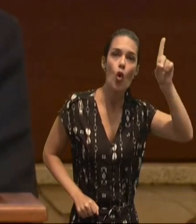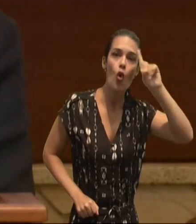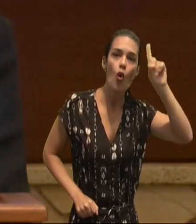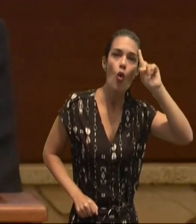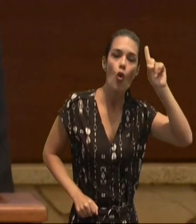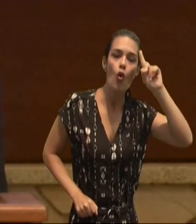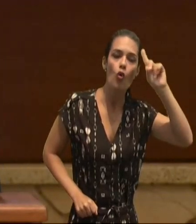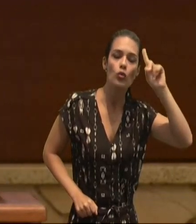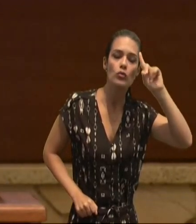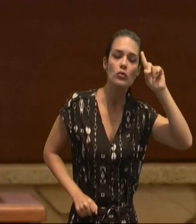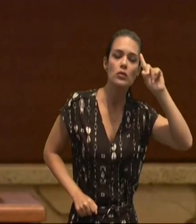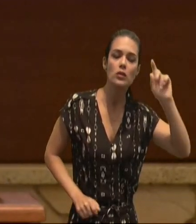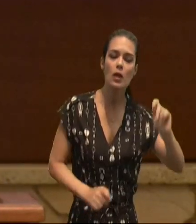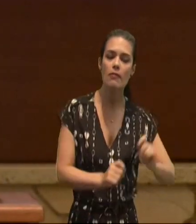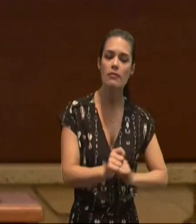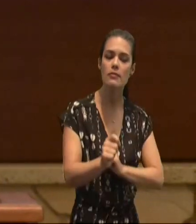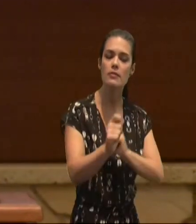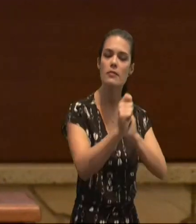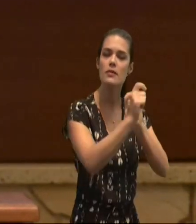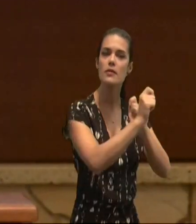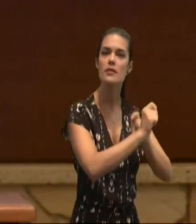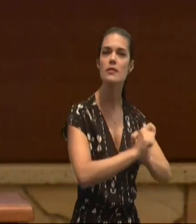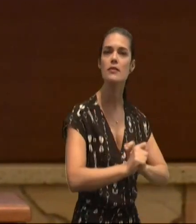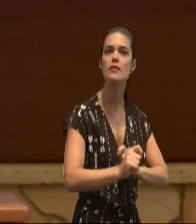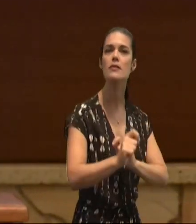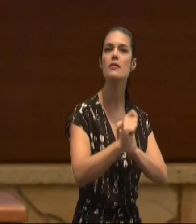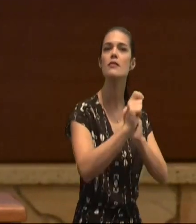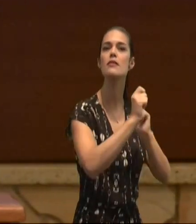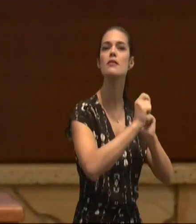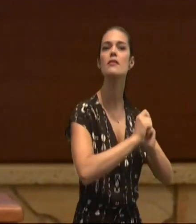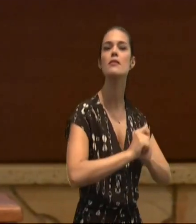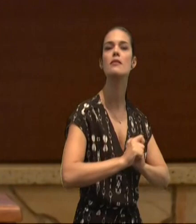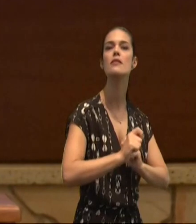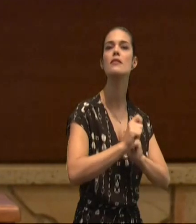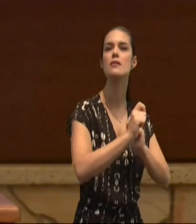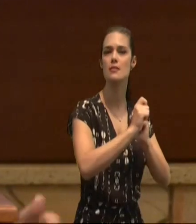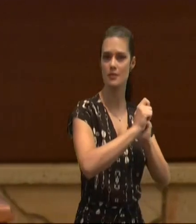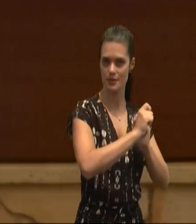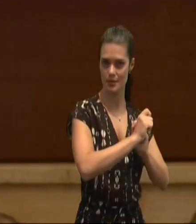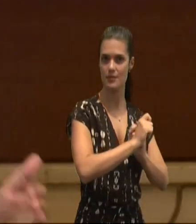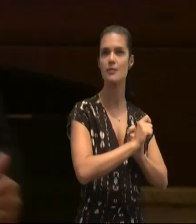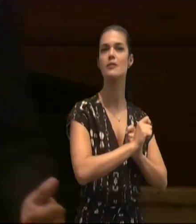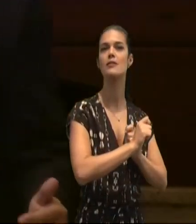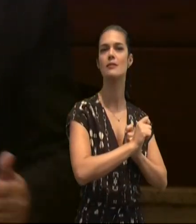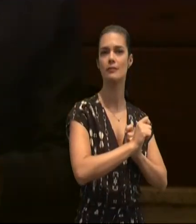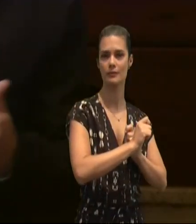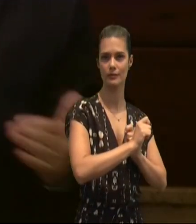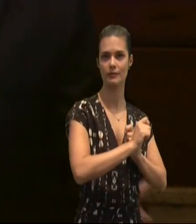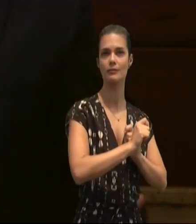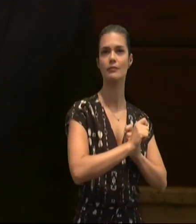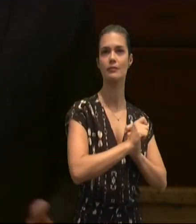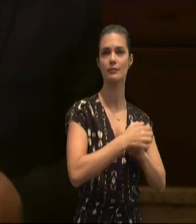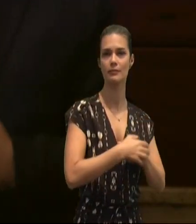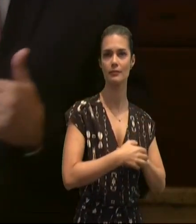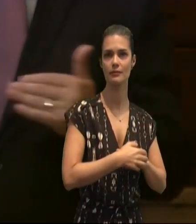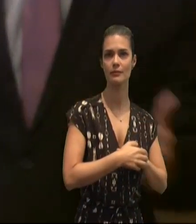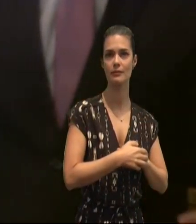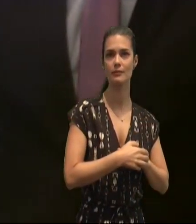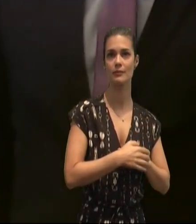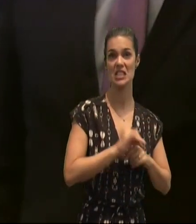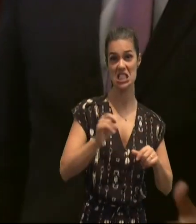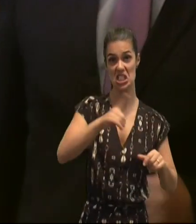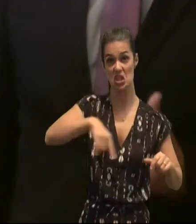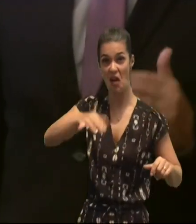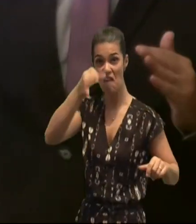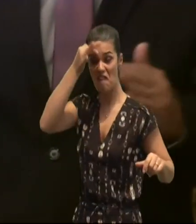à espreita, tentando derrotar o povo de Deus. Derrotar com desânimo, com falta de fé, com